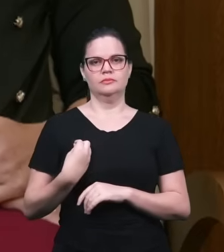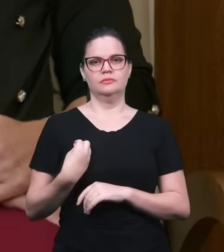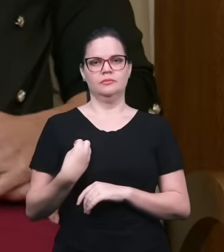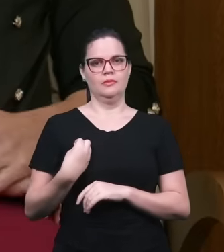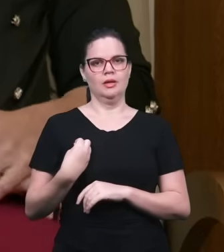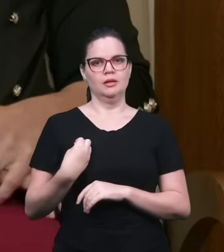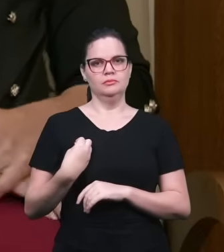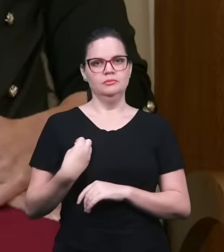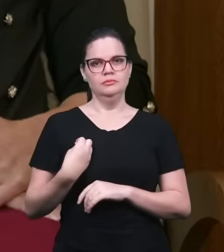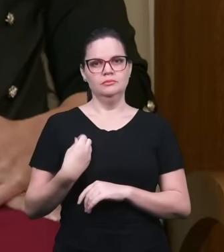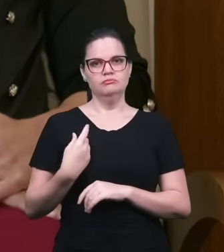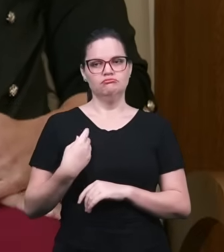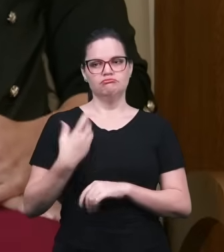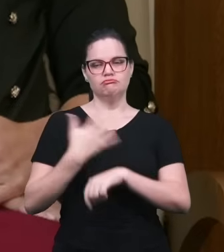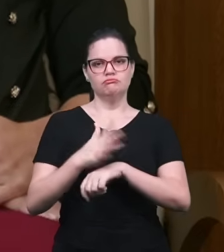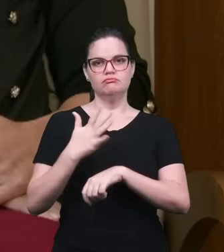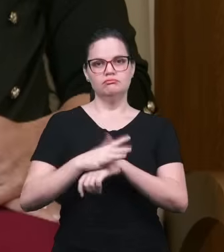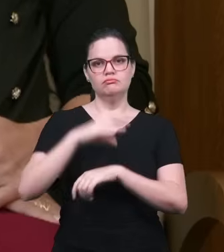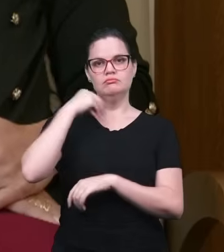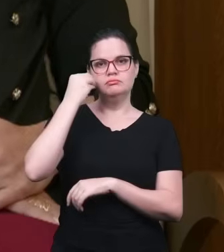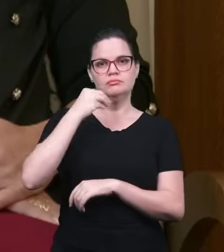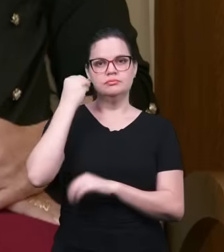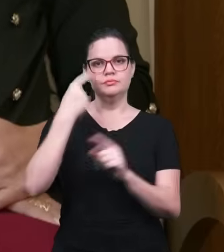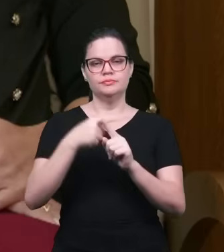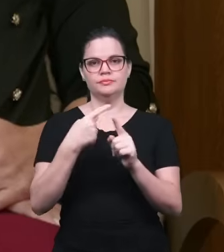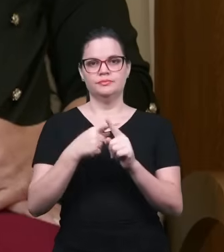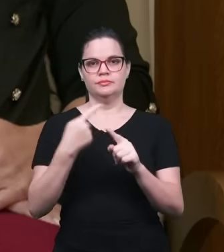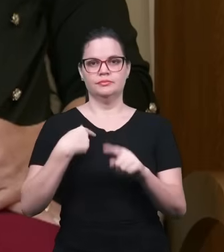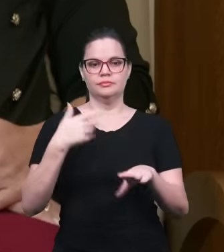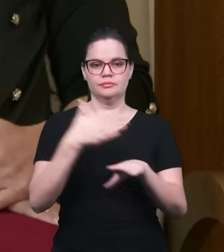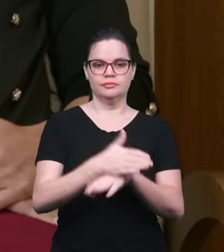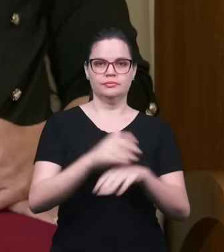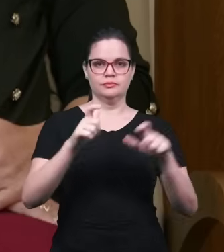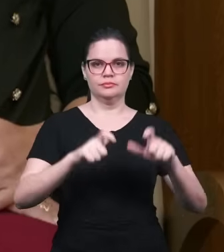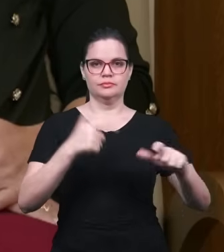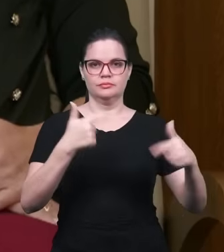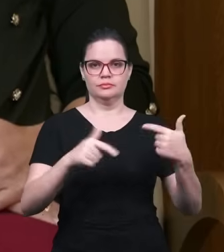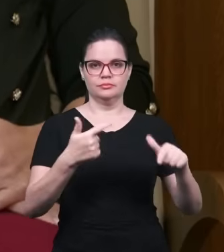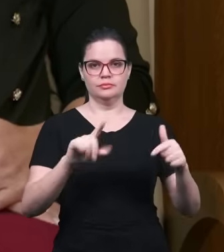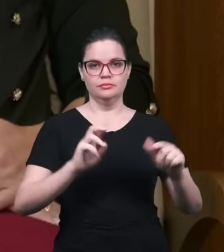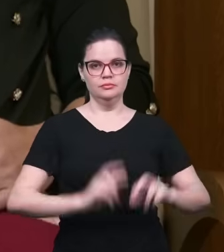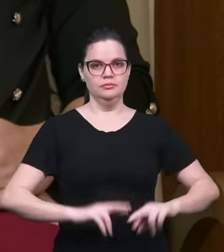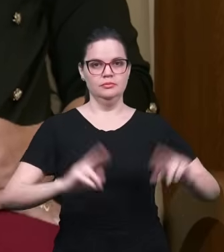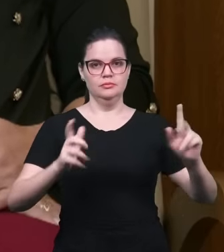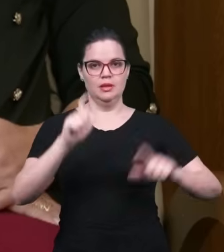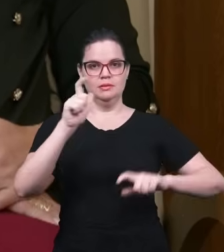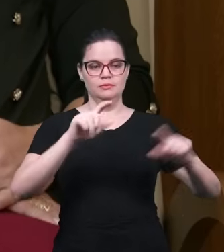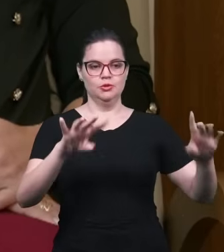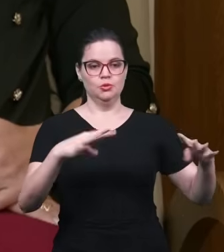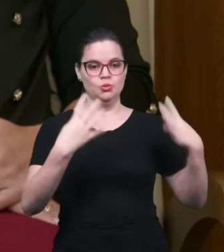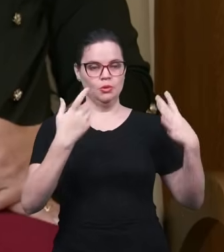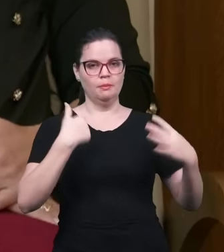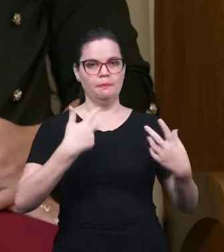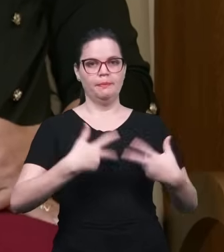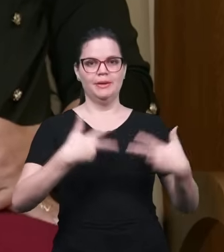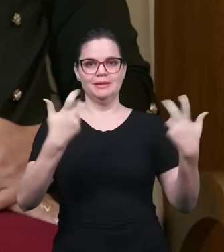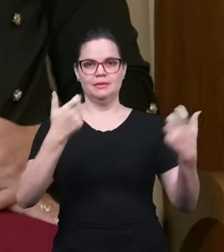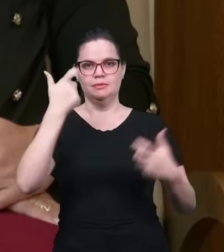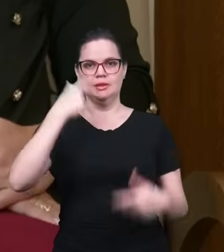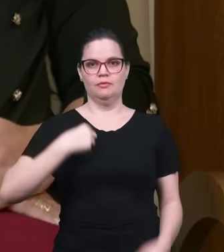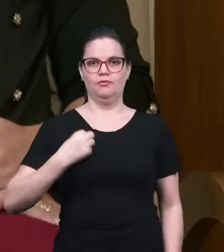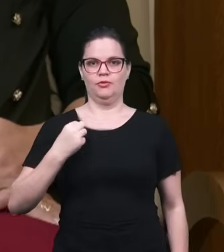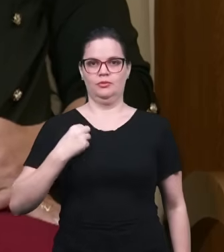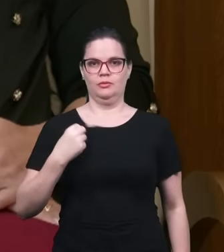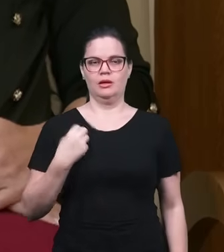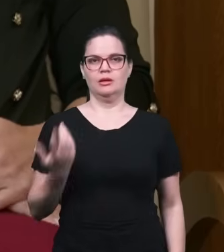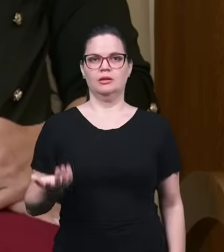uma experiência que quando nós entrávamos em ambientes de locais de trabalho, isso fazia muita diferença. Então, a questão de ser voluntário